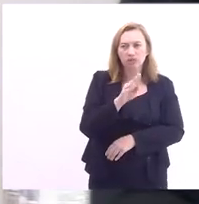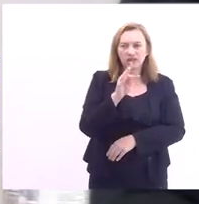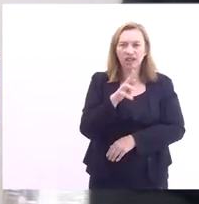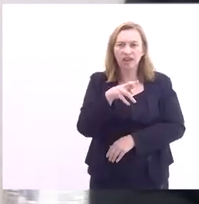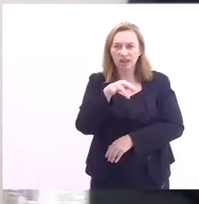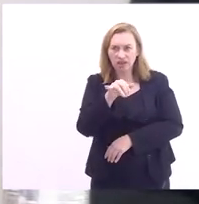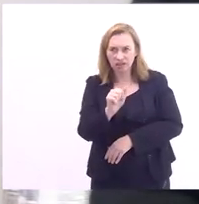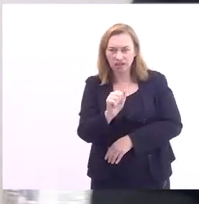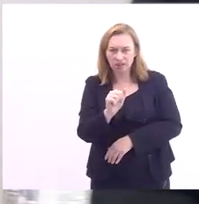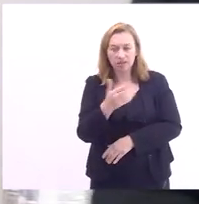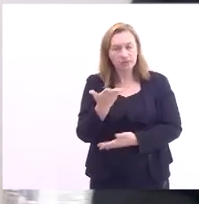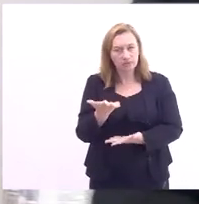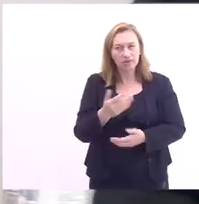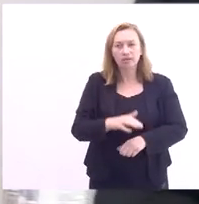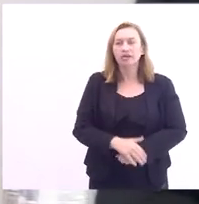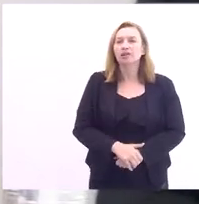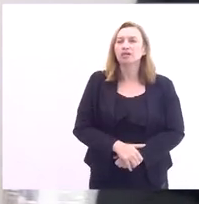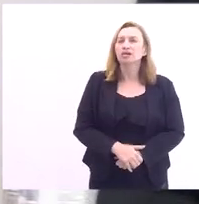com espaçadores, né?